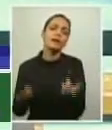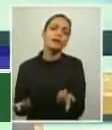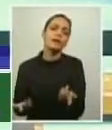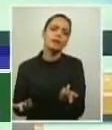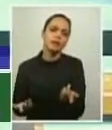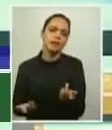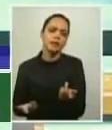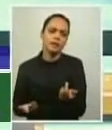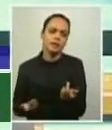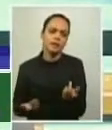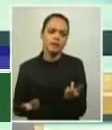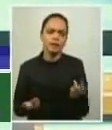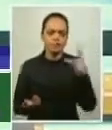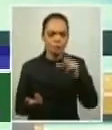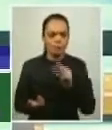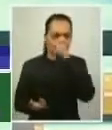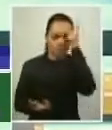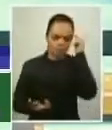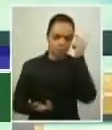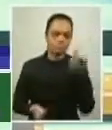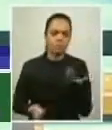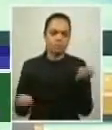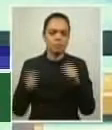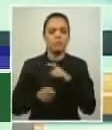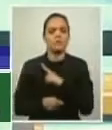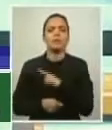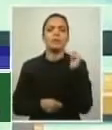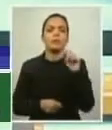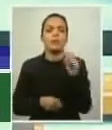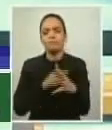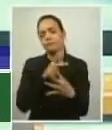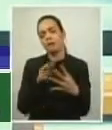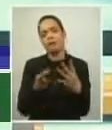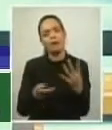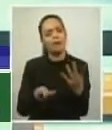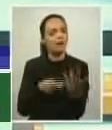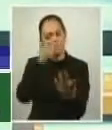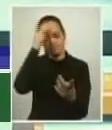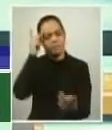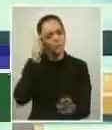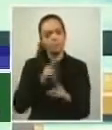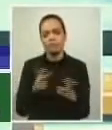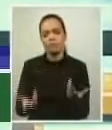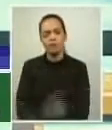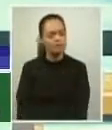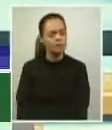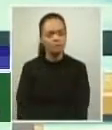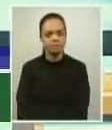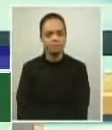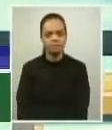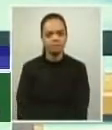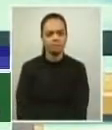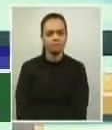no micro universo da sala os segmentos que existem na sociedade X